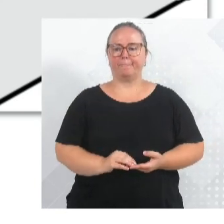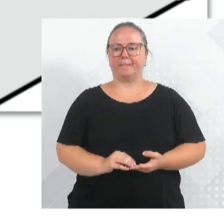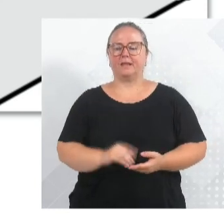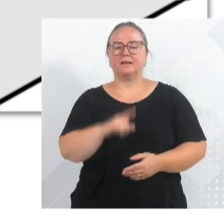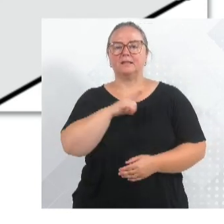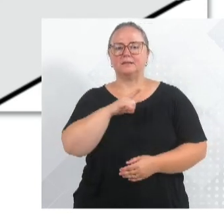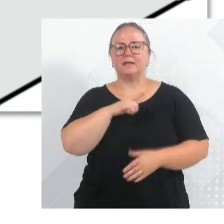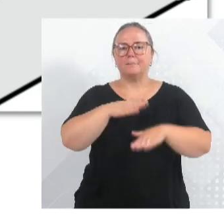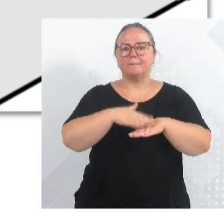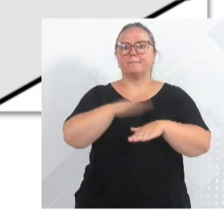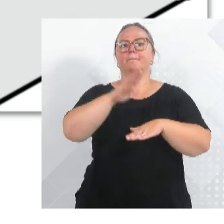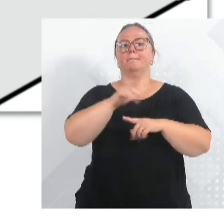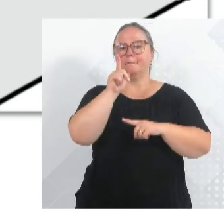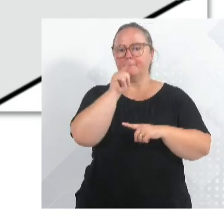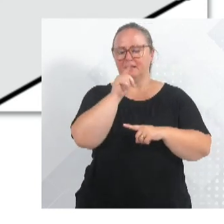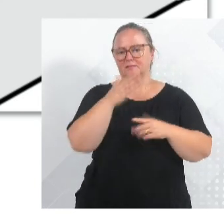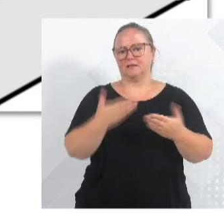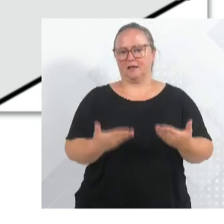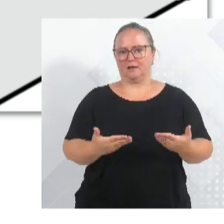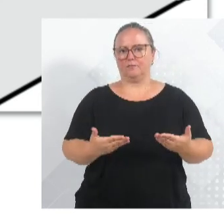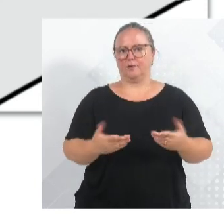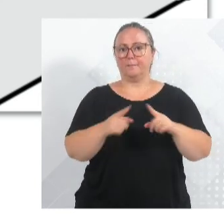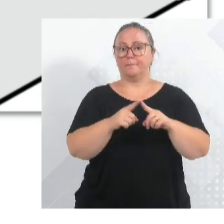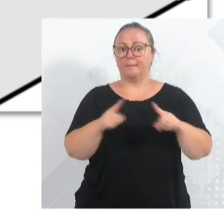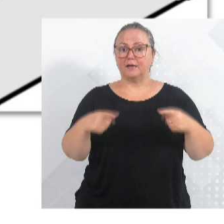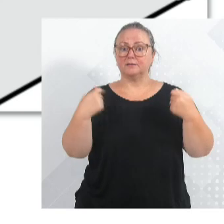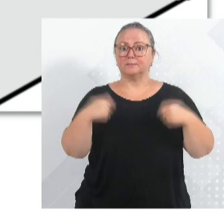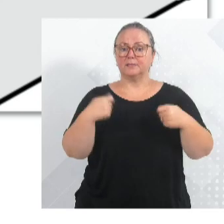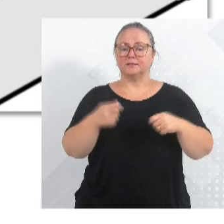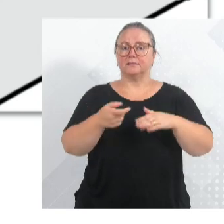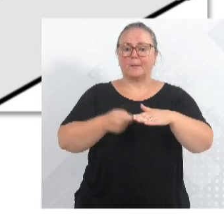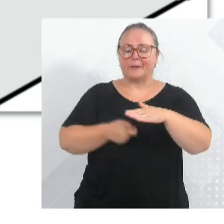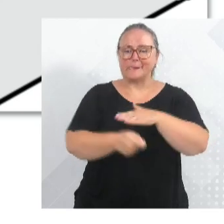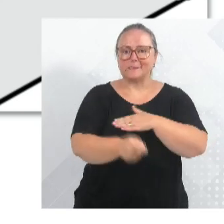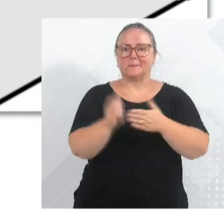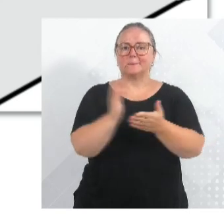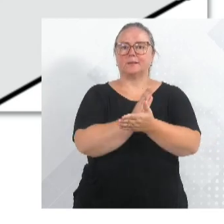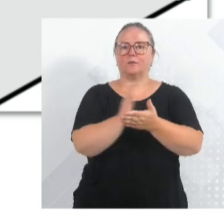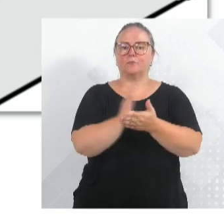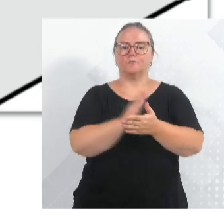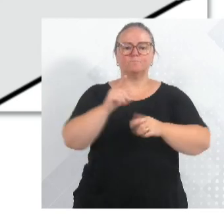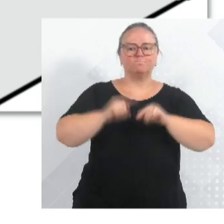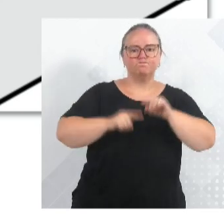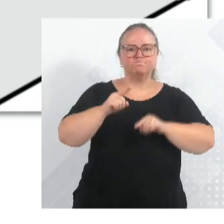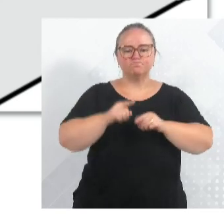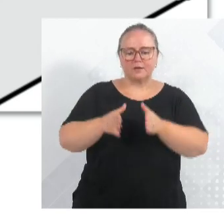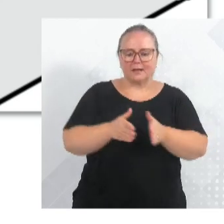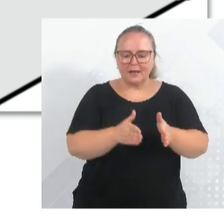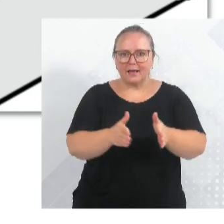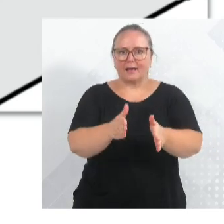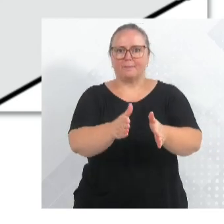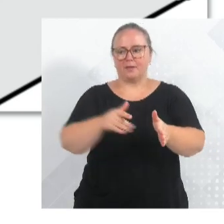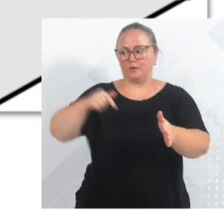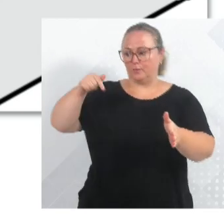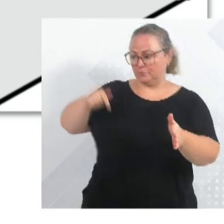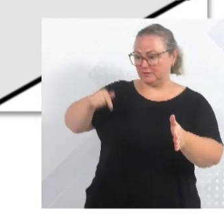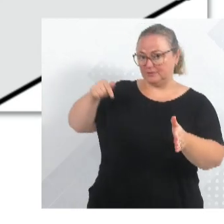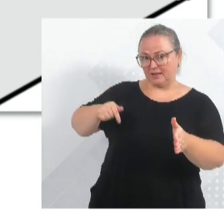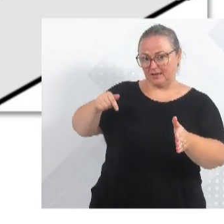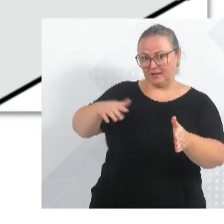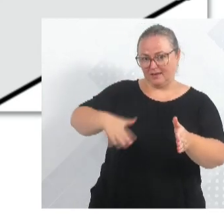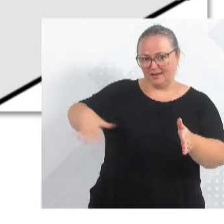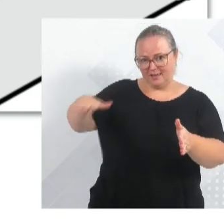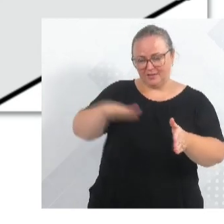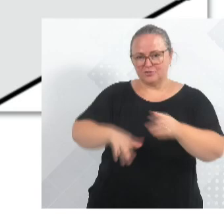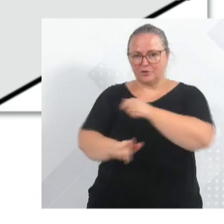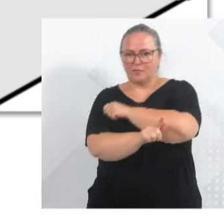produzir mais água, mediante o investimento de alguns equipamentos que precisam ser feitos no caminho, daqui da região da Irmã